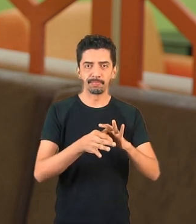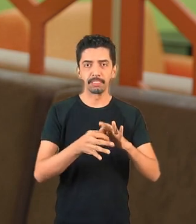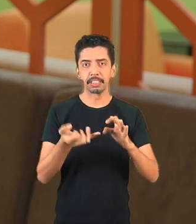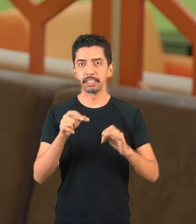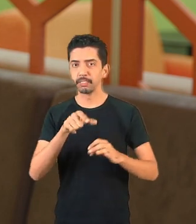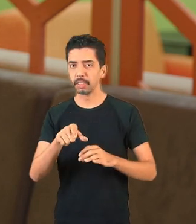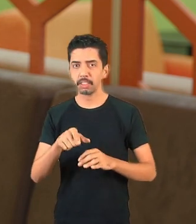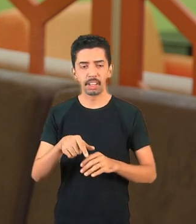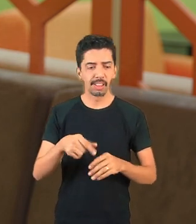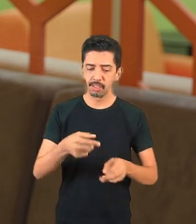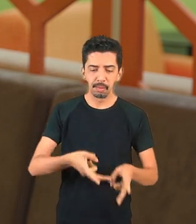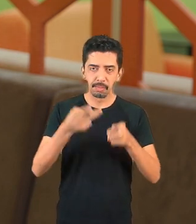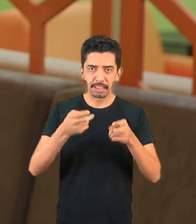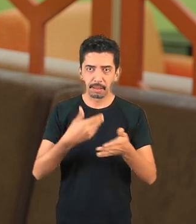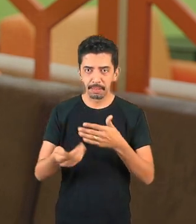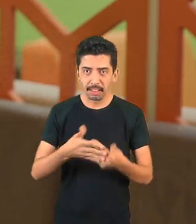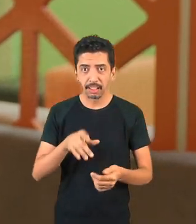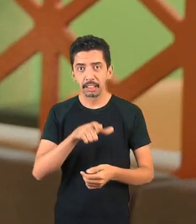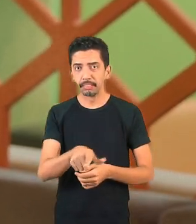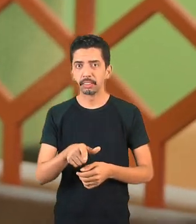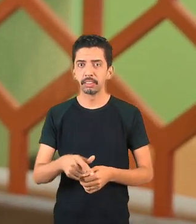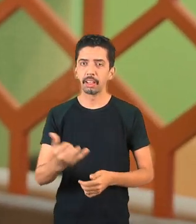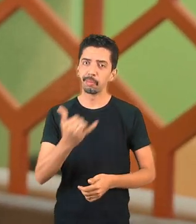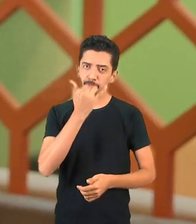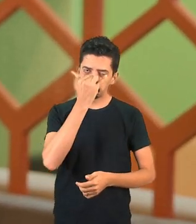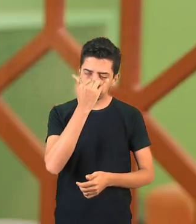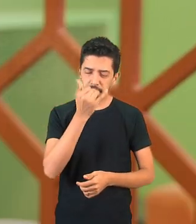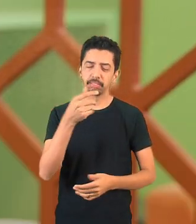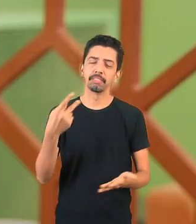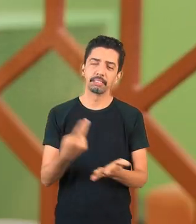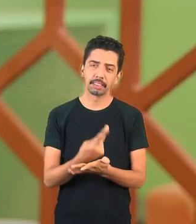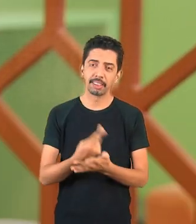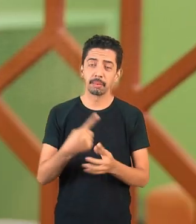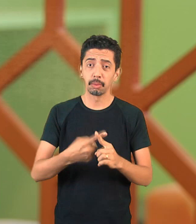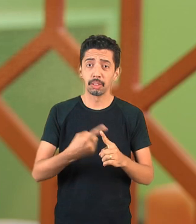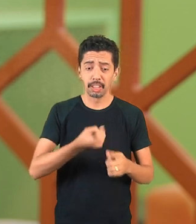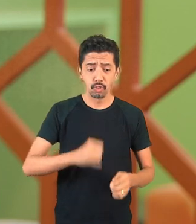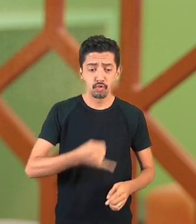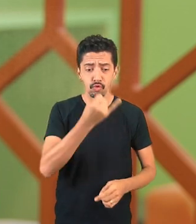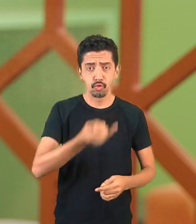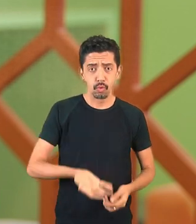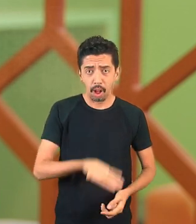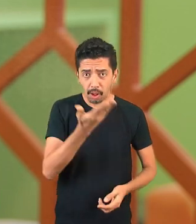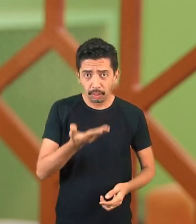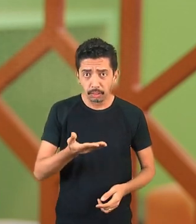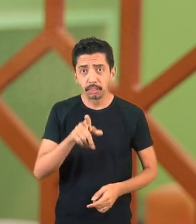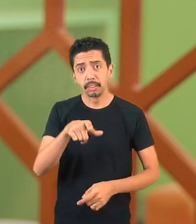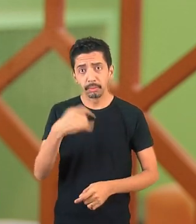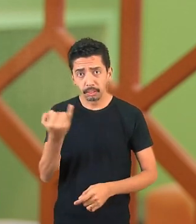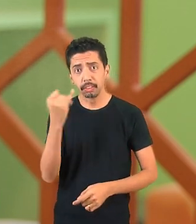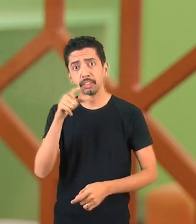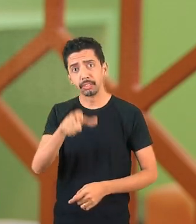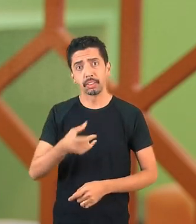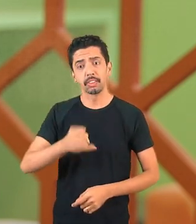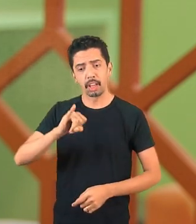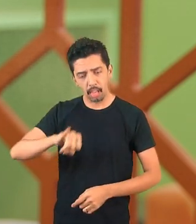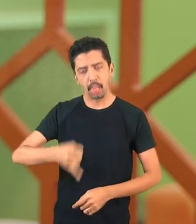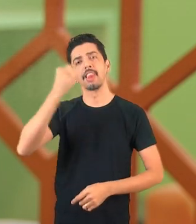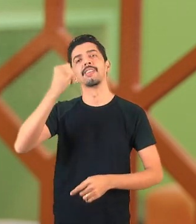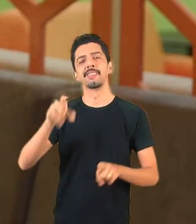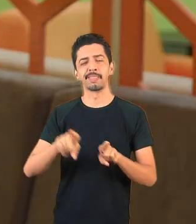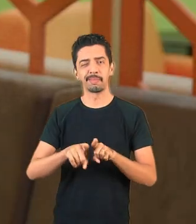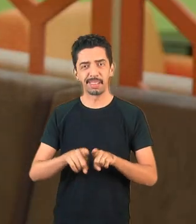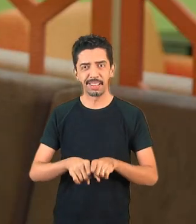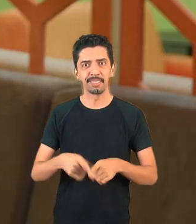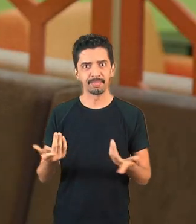sem lugar, sem definição de prazo, você vai errar. Juros altos é momento de ganhar dinheiro seguro. Esse é o